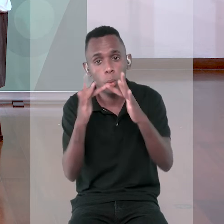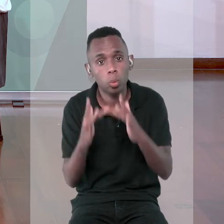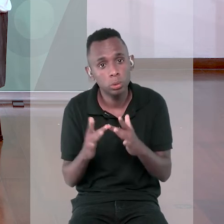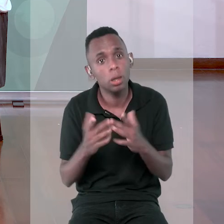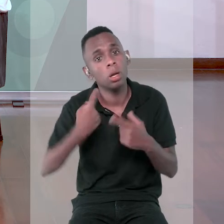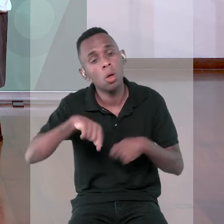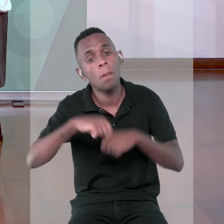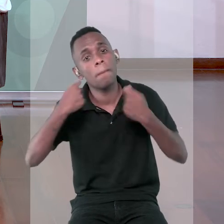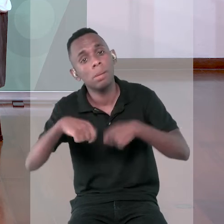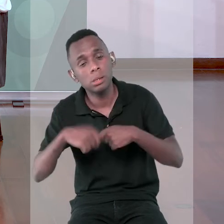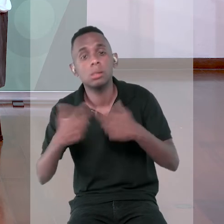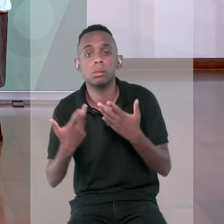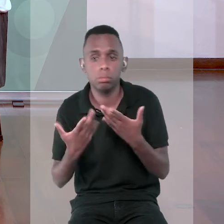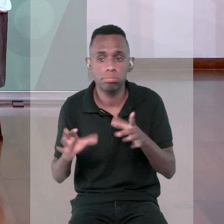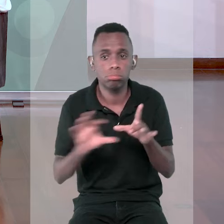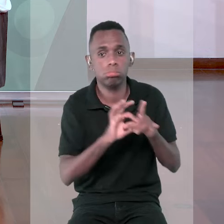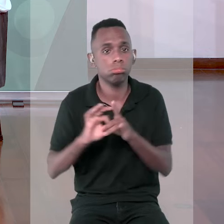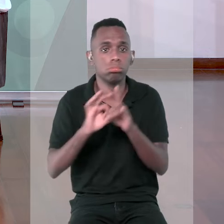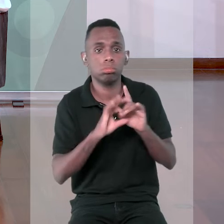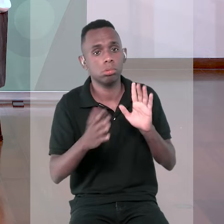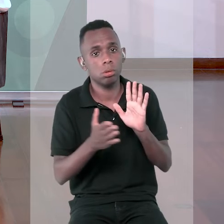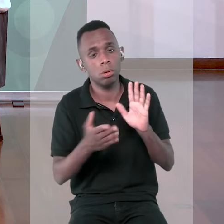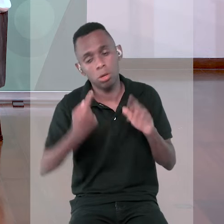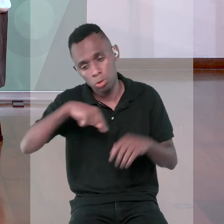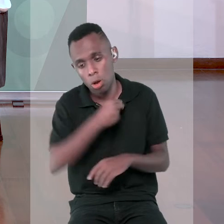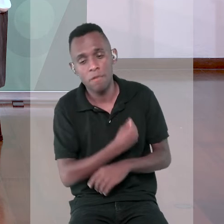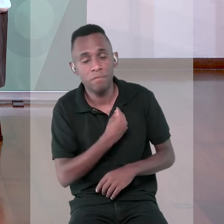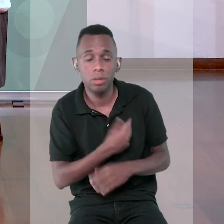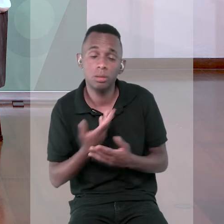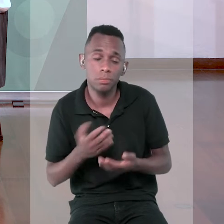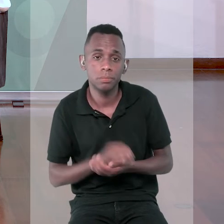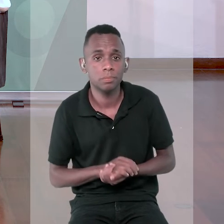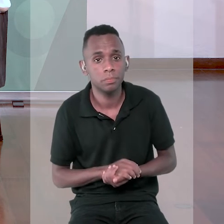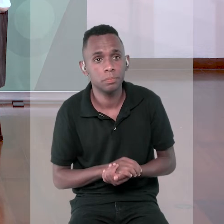afetos, e a gente precisa de alguma para entrelaçar a nossa própria vida, né? Então,